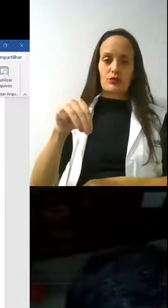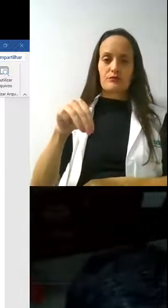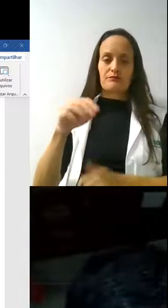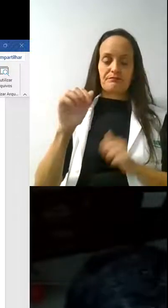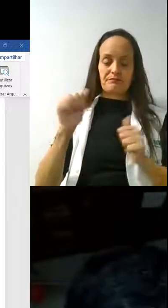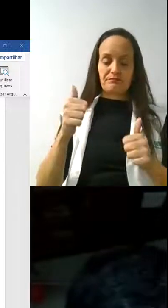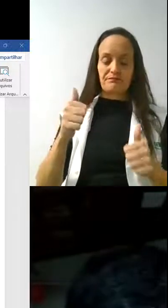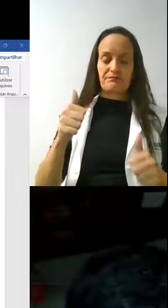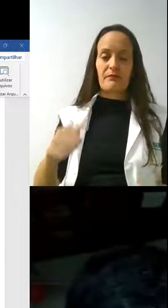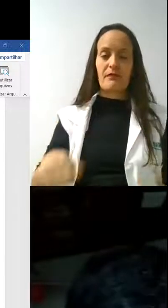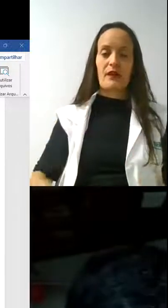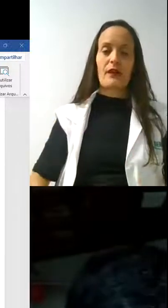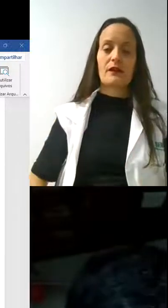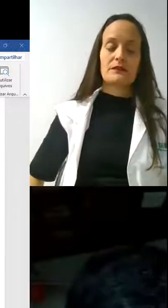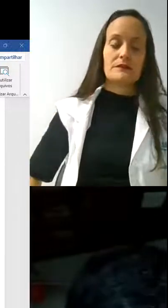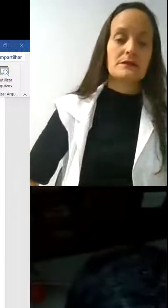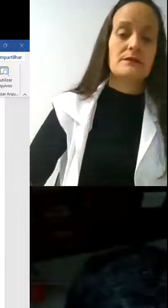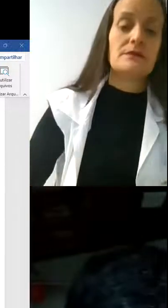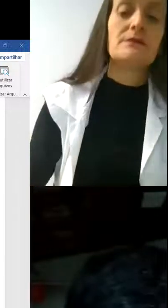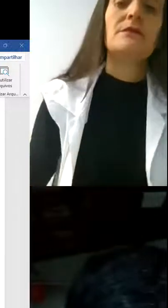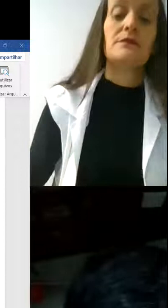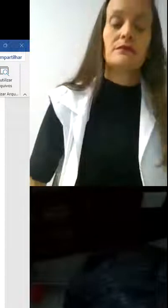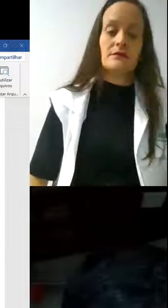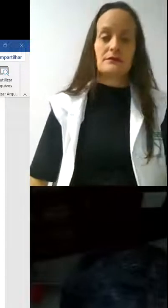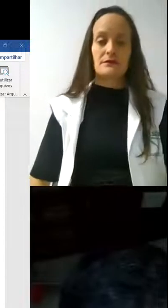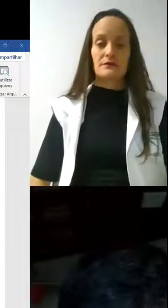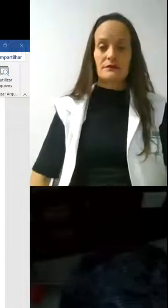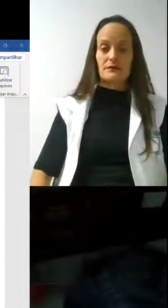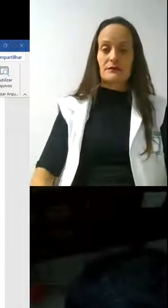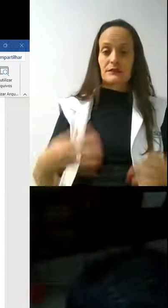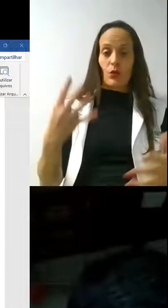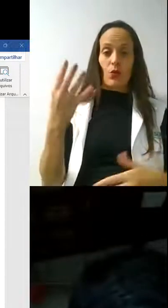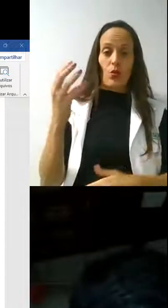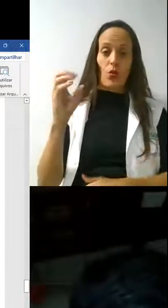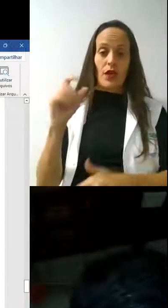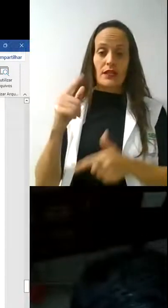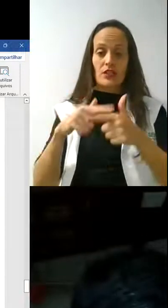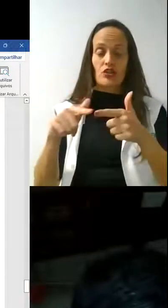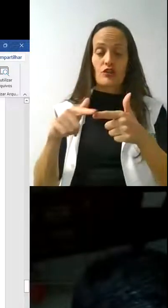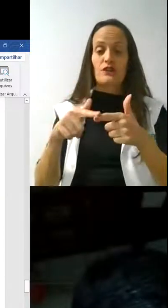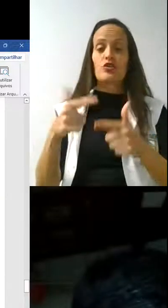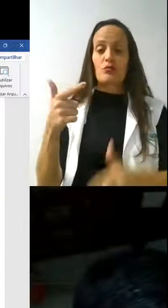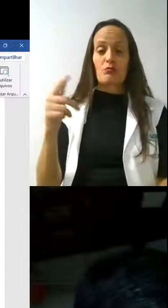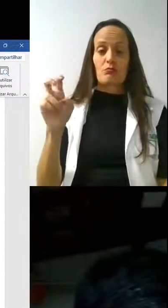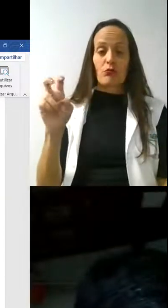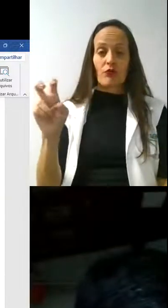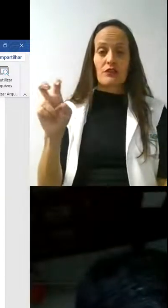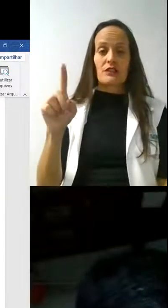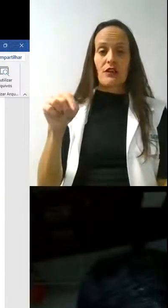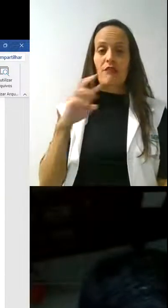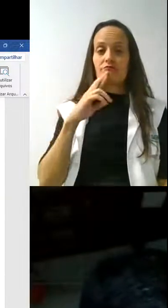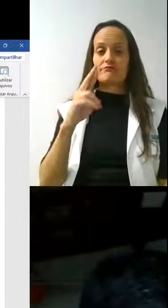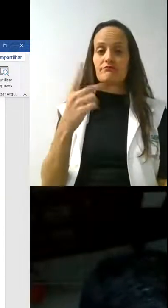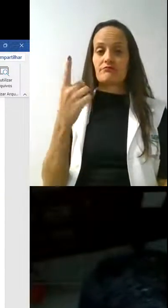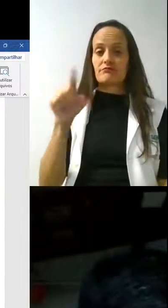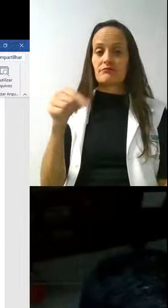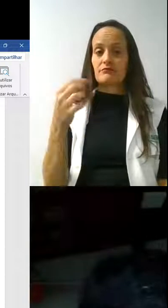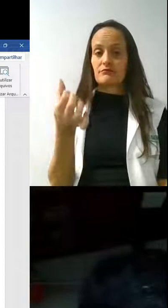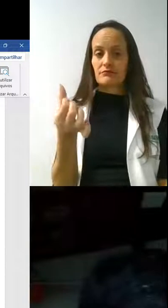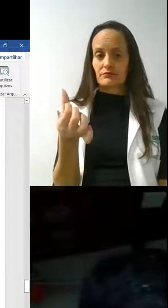certo? Então, ó, 40 dividido por 25 vai dar quanto? 1,6. 1,6 o